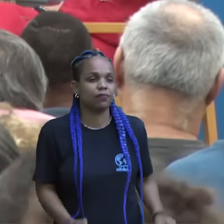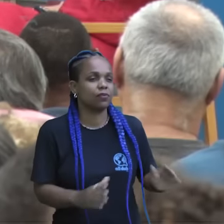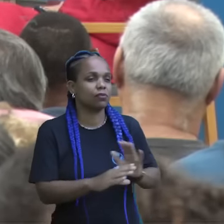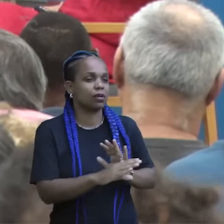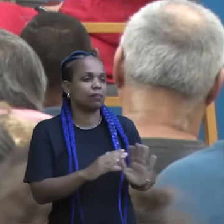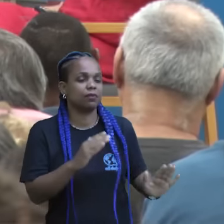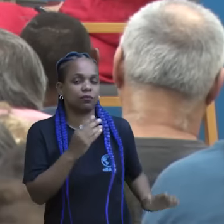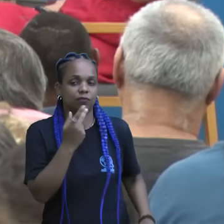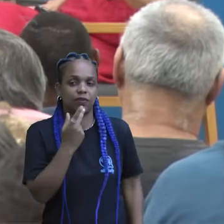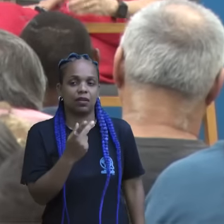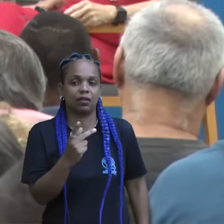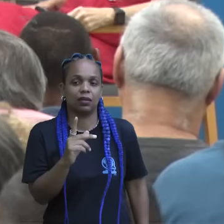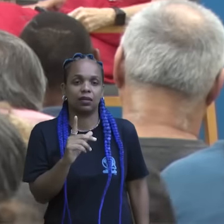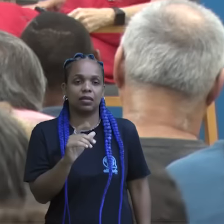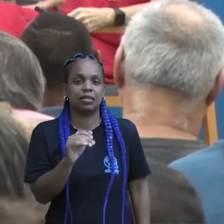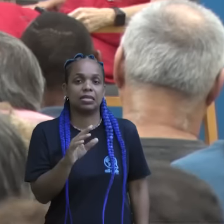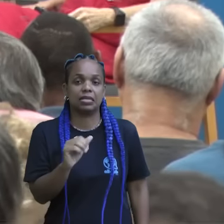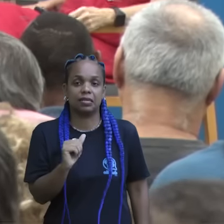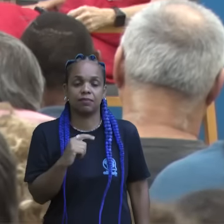muito grande à